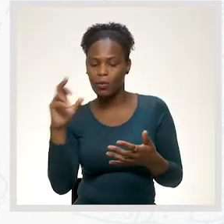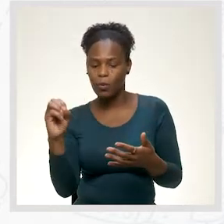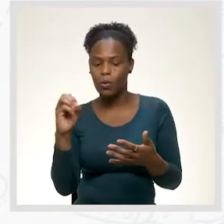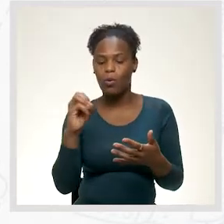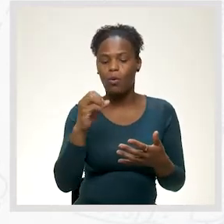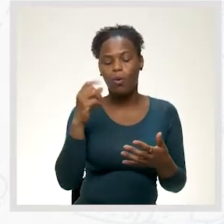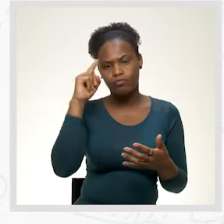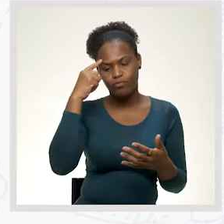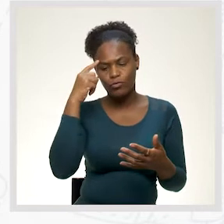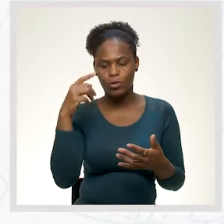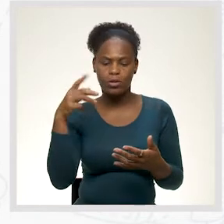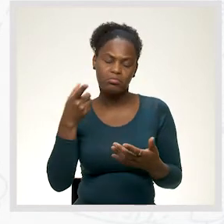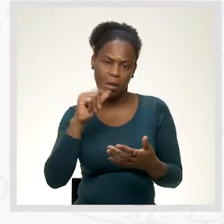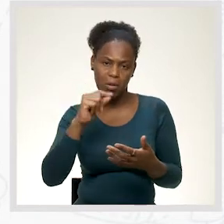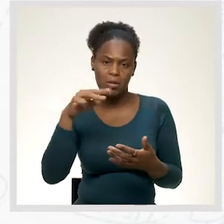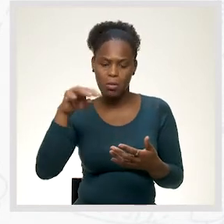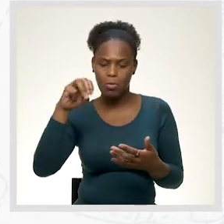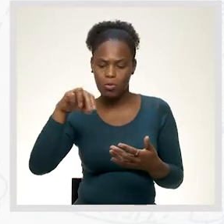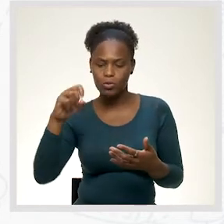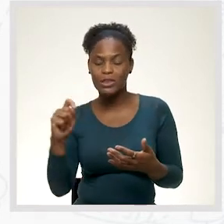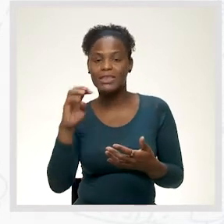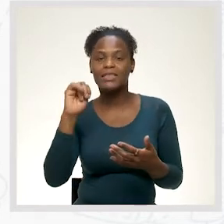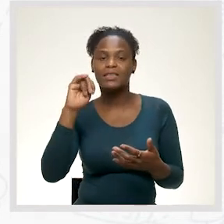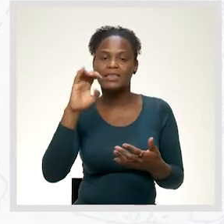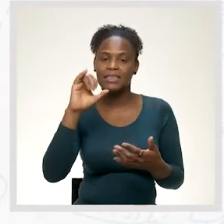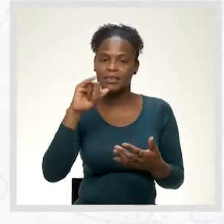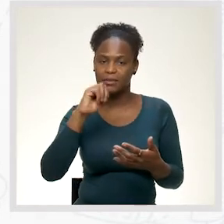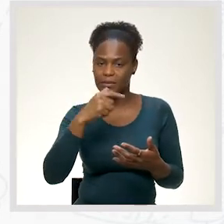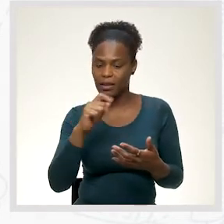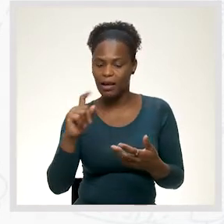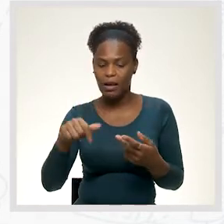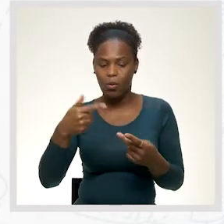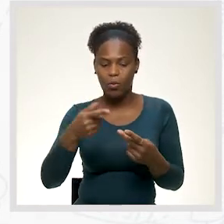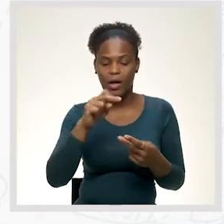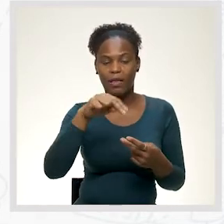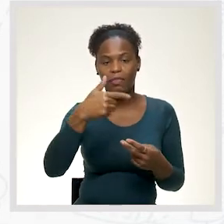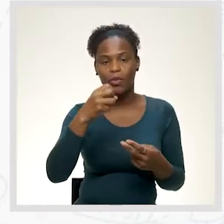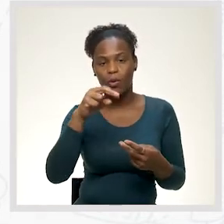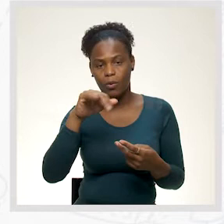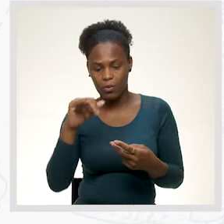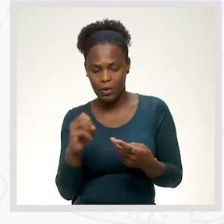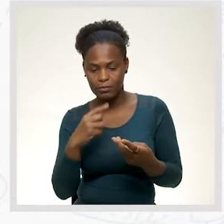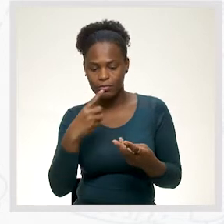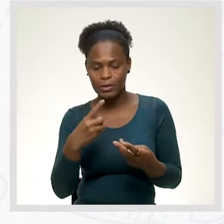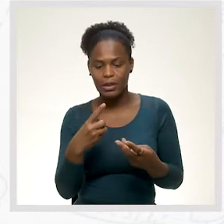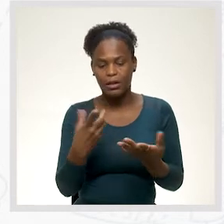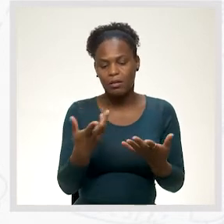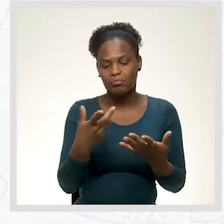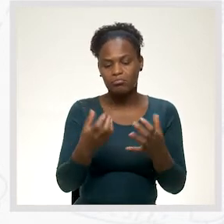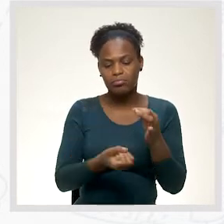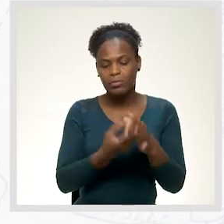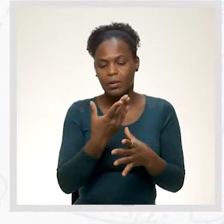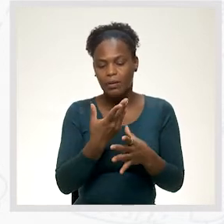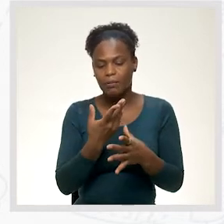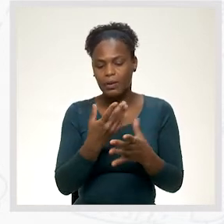de Castilho fundou e dirigiu várias revistas literárias. Escreveu um tratado de metrificação portuguesa.